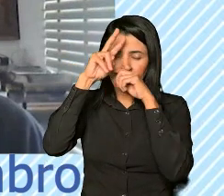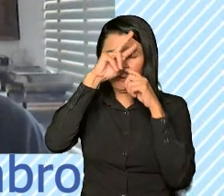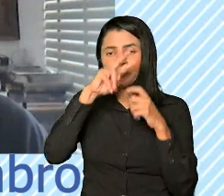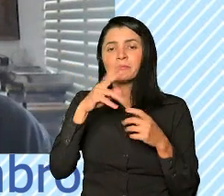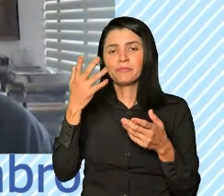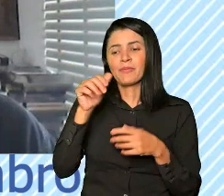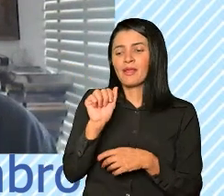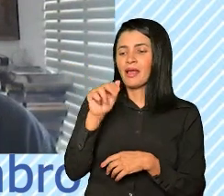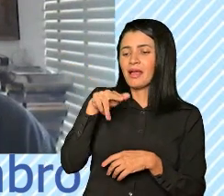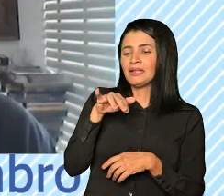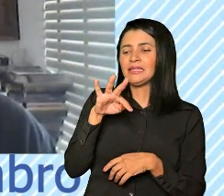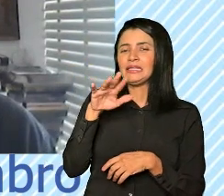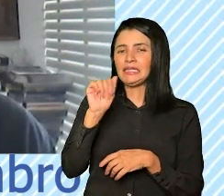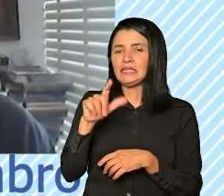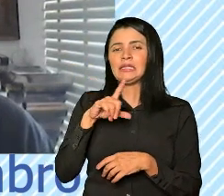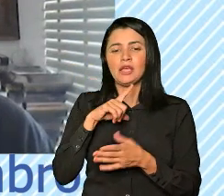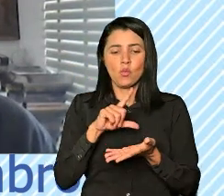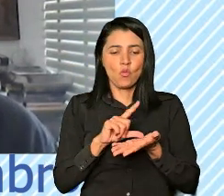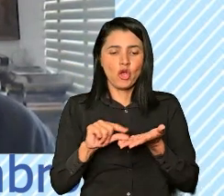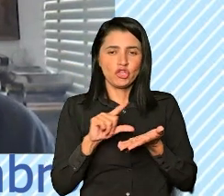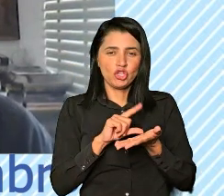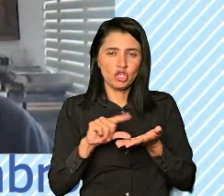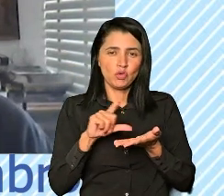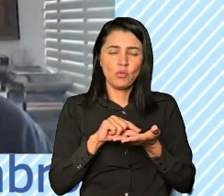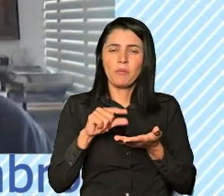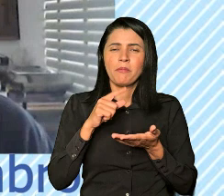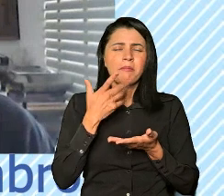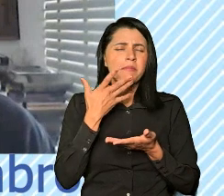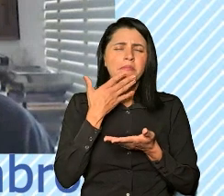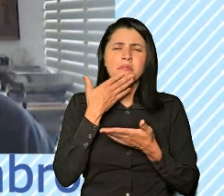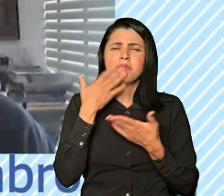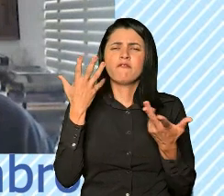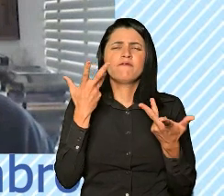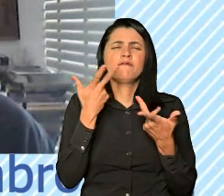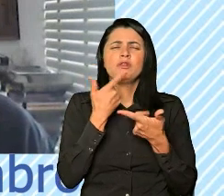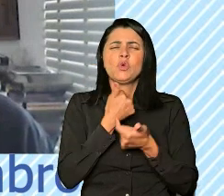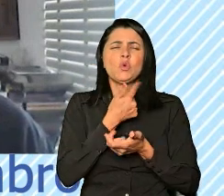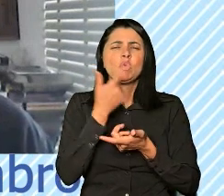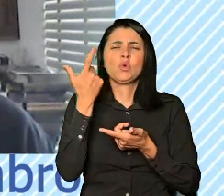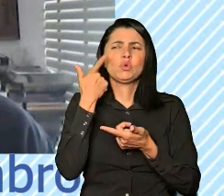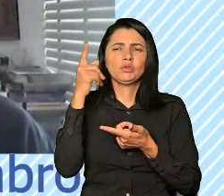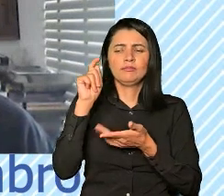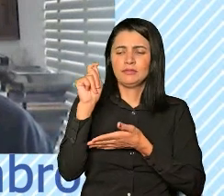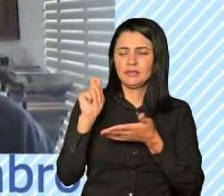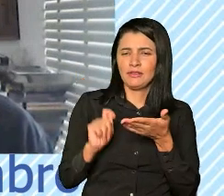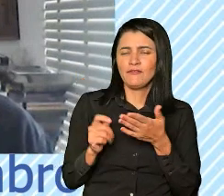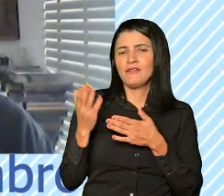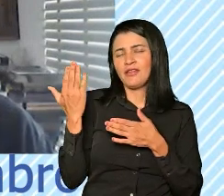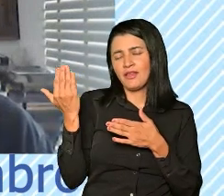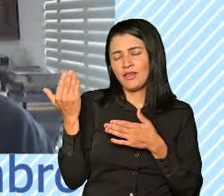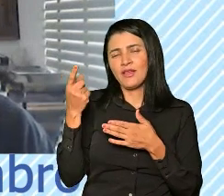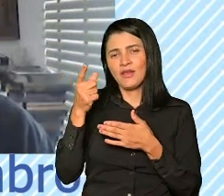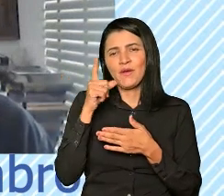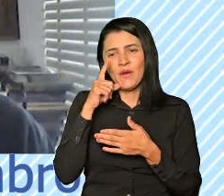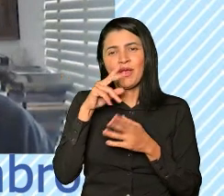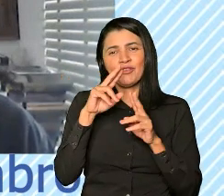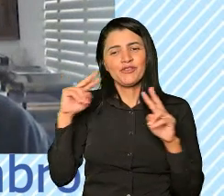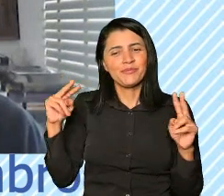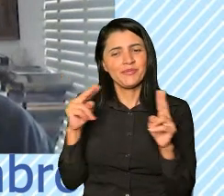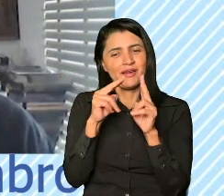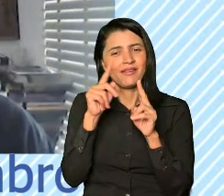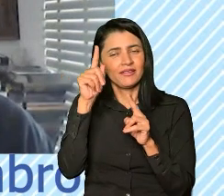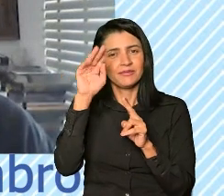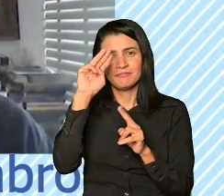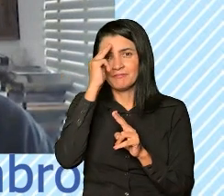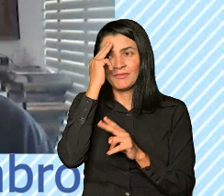A Anitta tem um artigo maravilhoso que ela escreveu da Sacré-Cœur, agora de Paris, e a